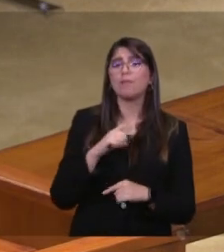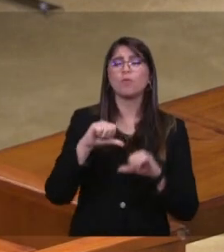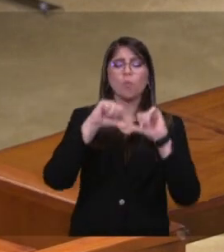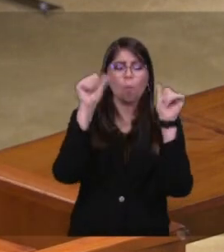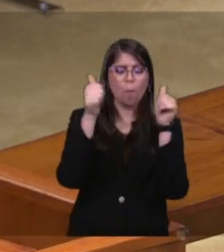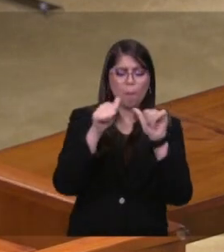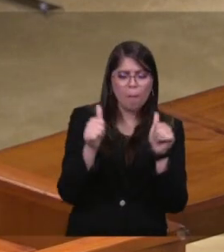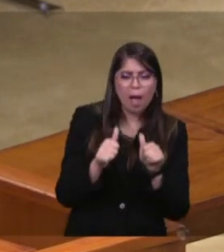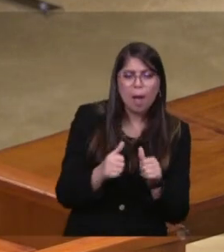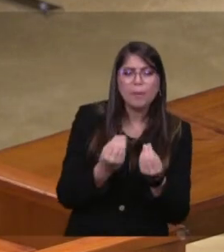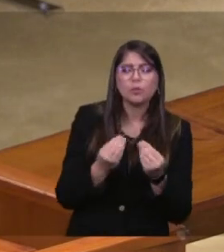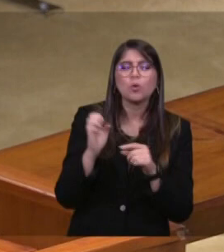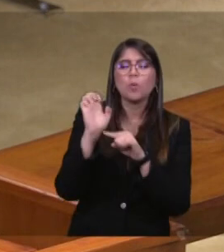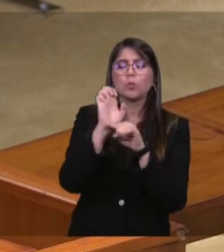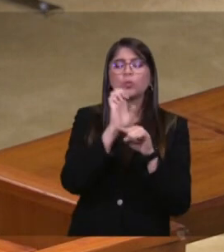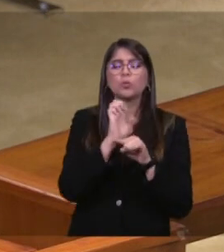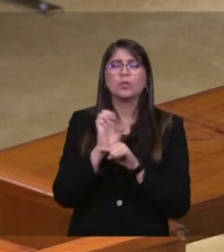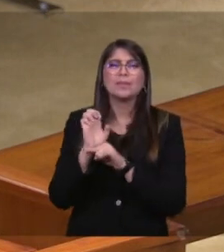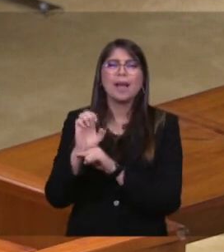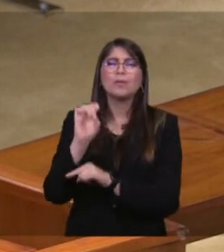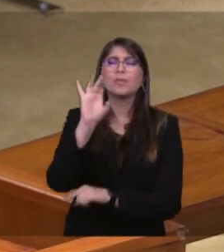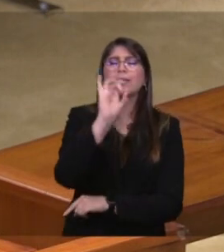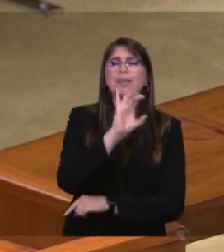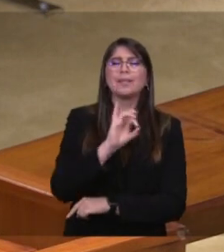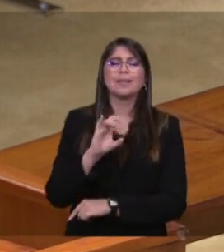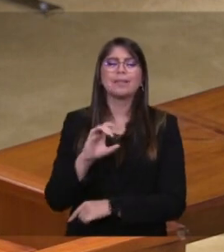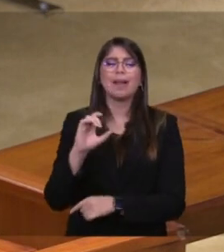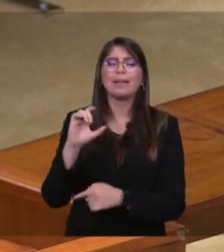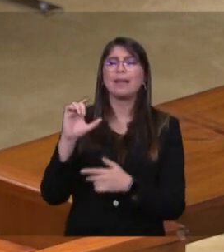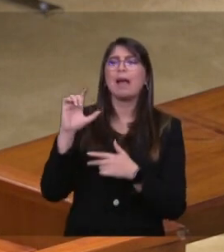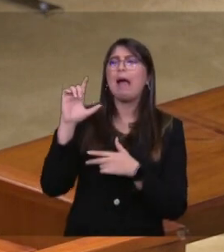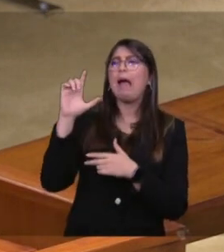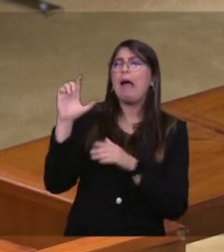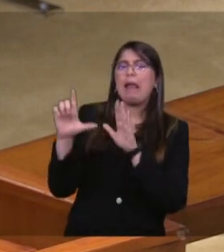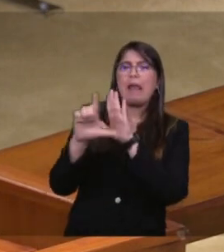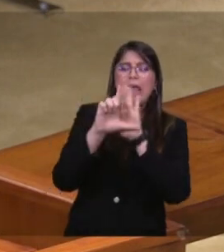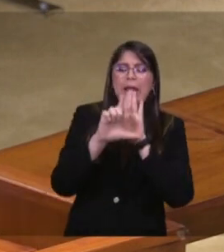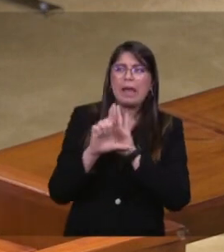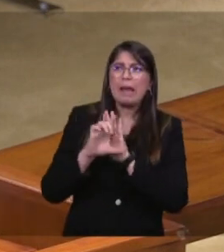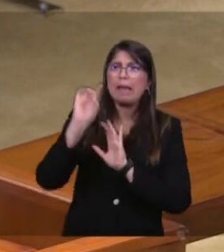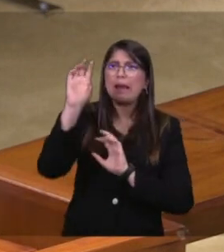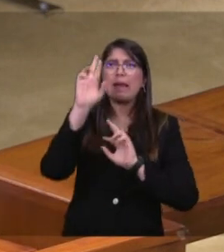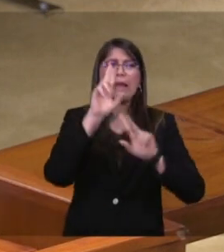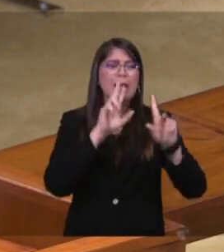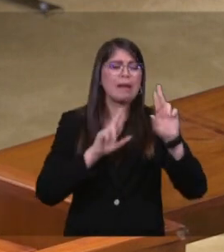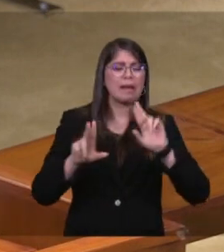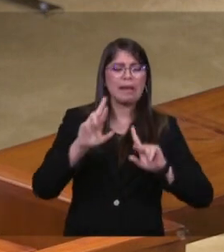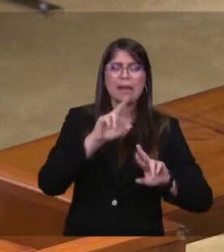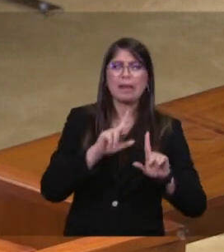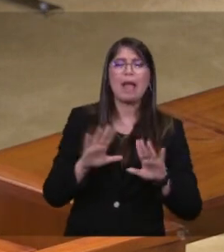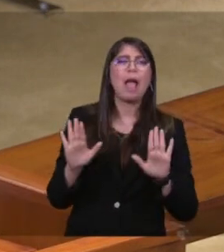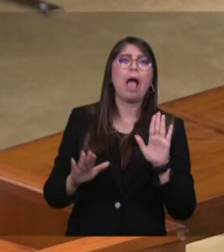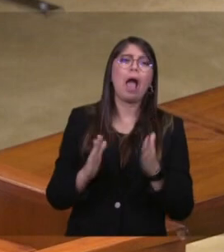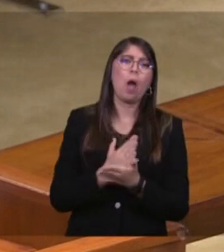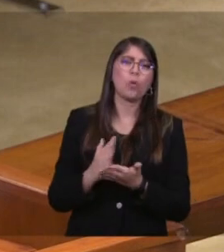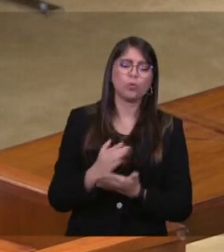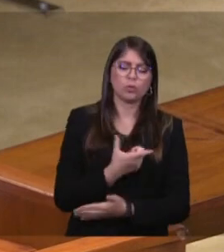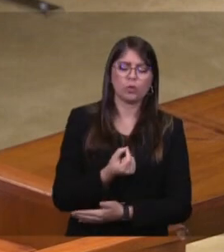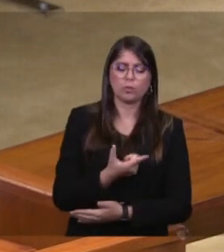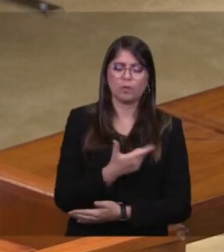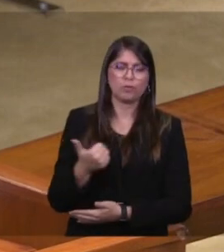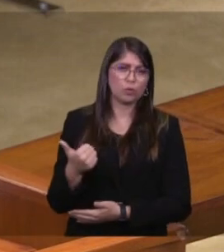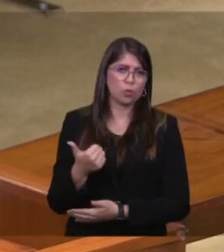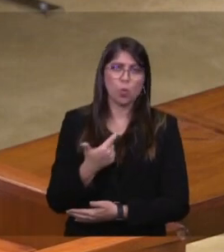mapa dos estados brasileiros e cada estado legislou de um modo. Uns editaram leis ainda em 2021,